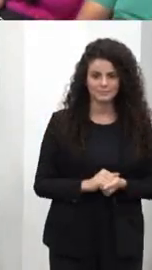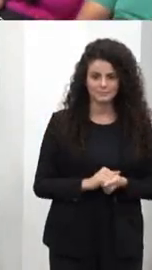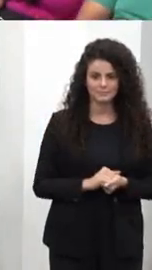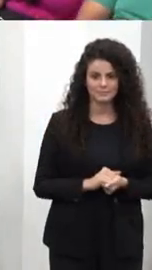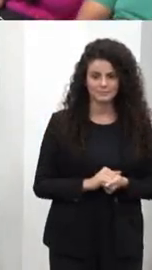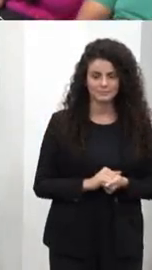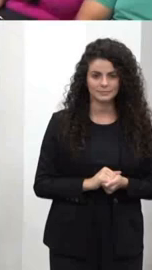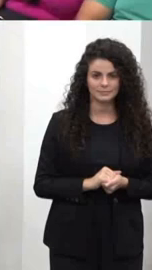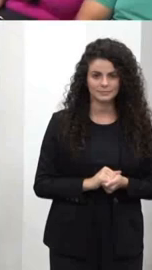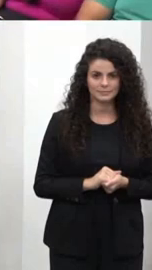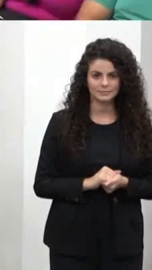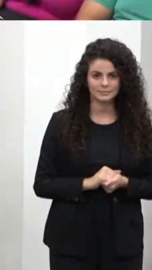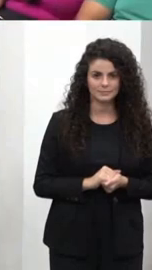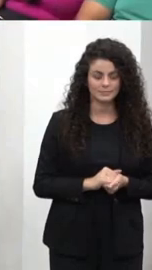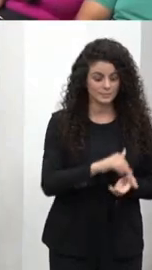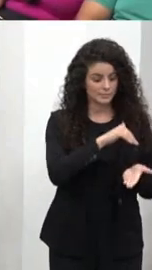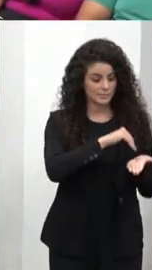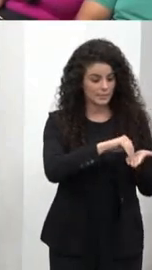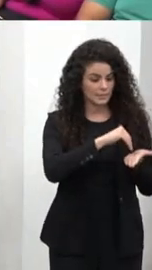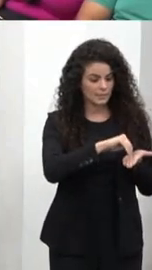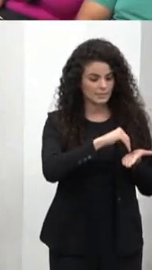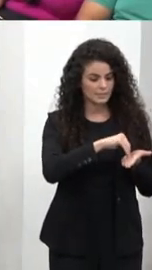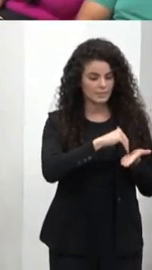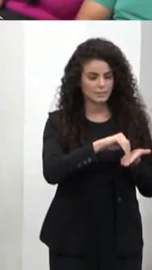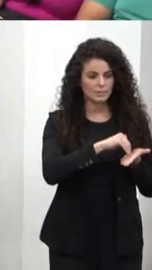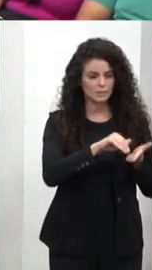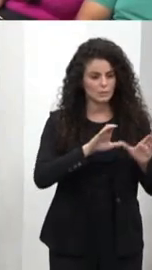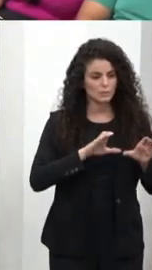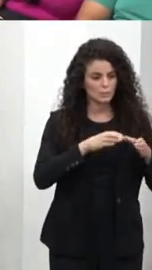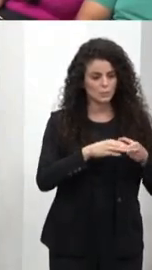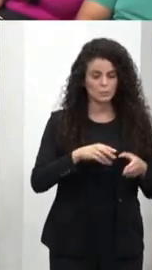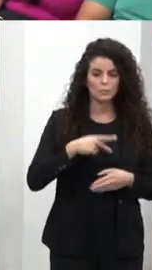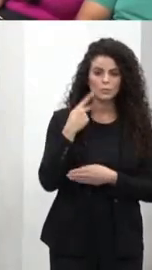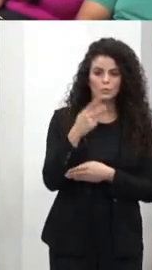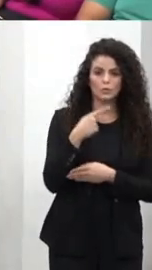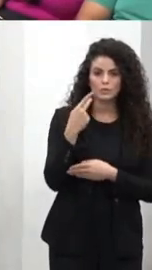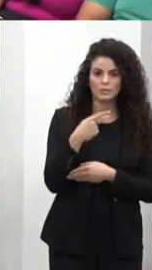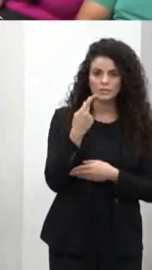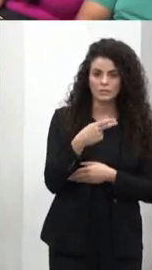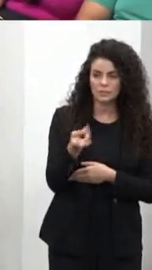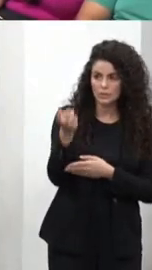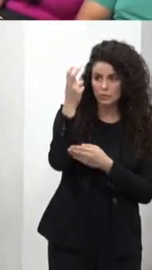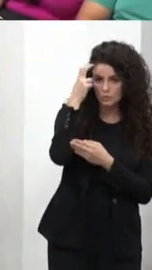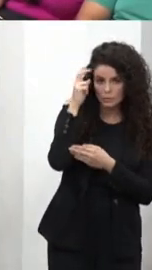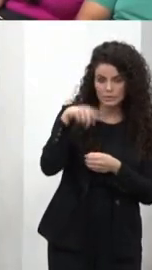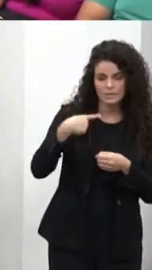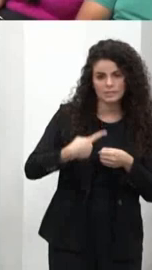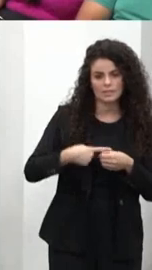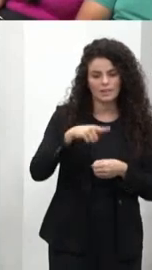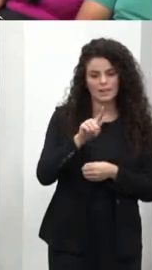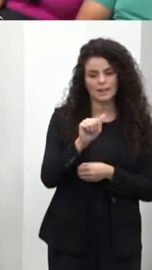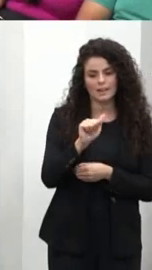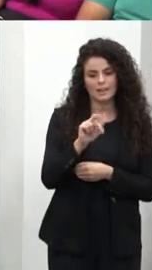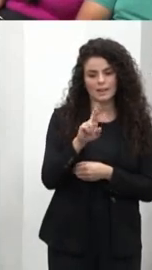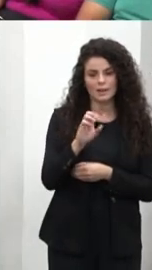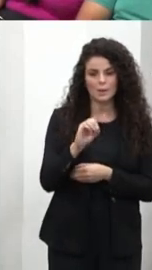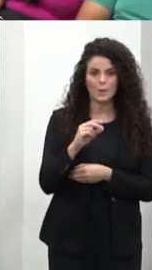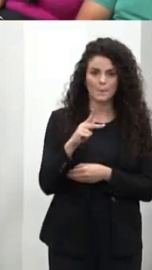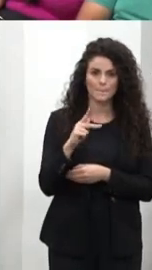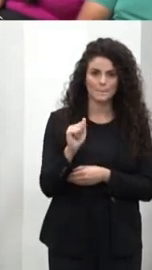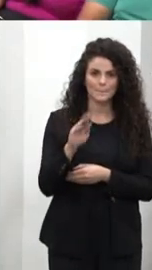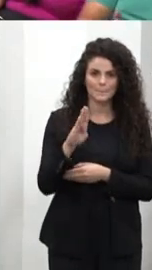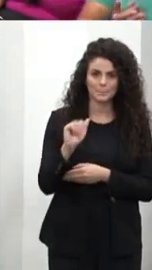senhor Secretário do Conselho de políticas culturais do município de Garopaba Walter Luiz Aquino